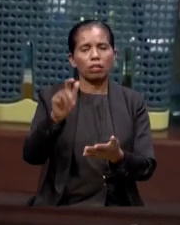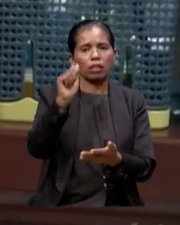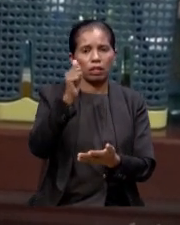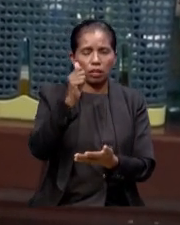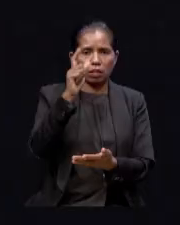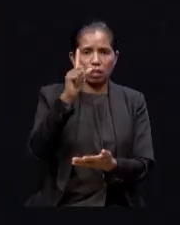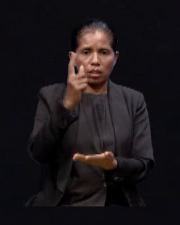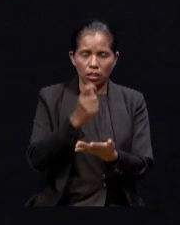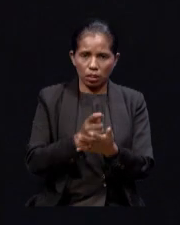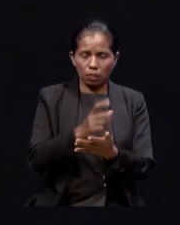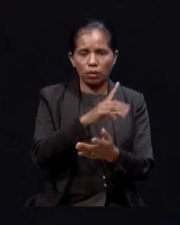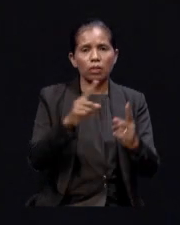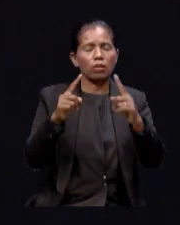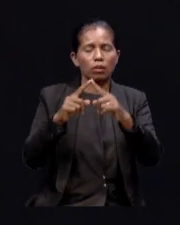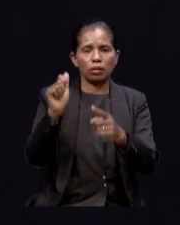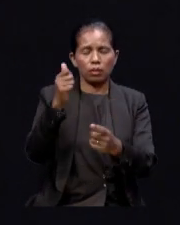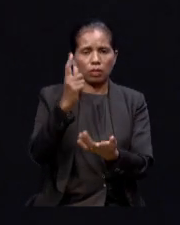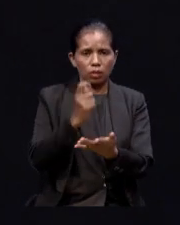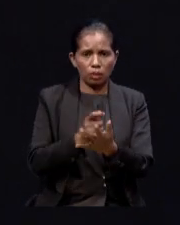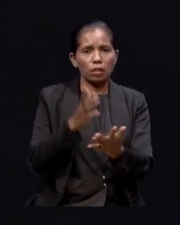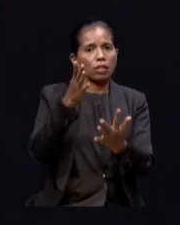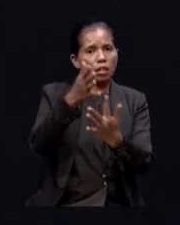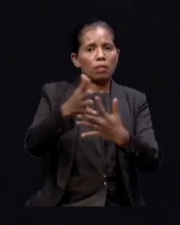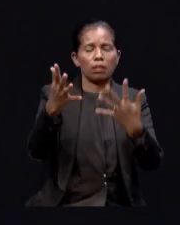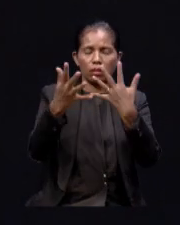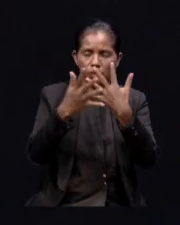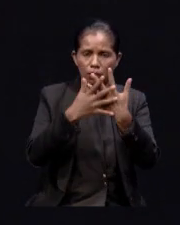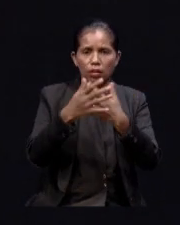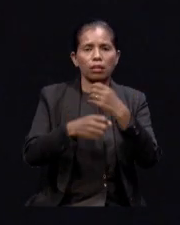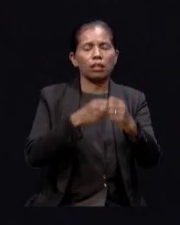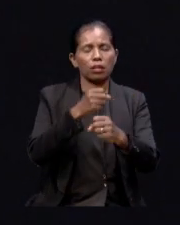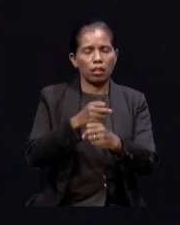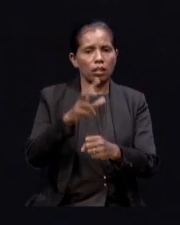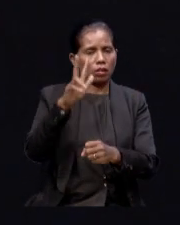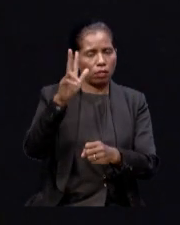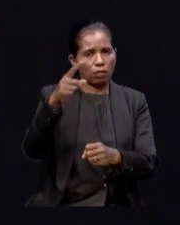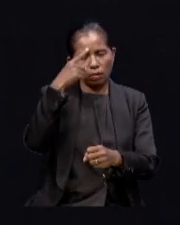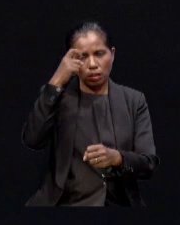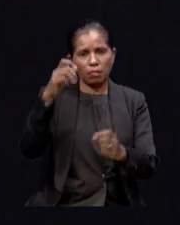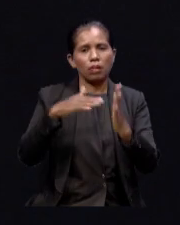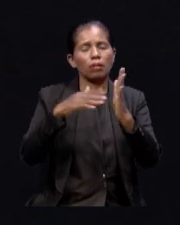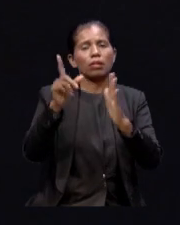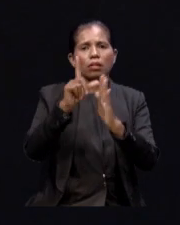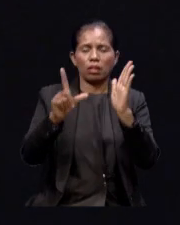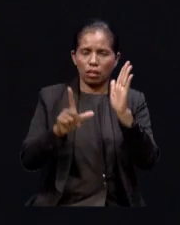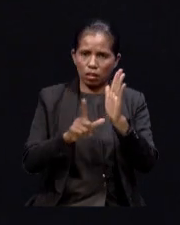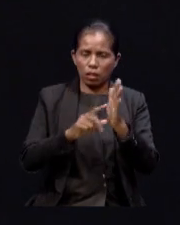dólar-rim sanulum, não se retam pena tinantolo, tamba contra decreto-lei número